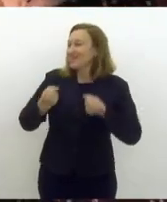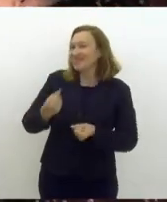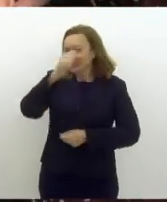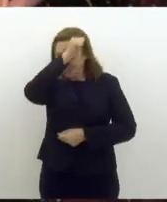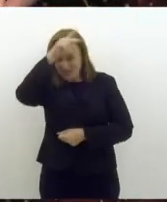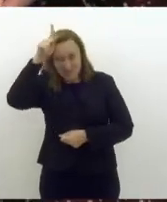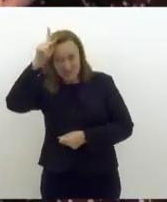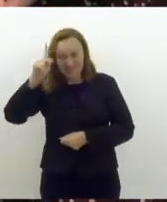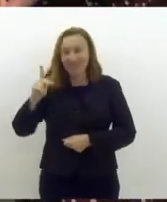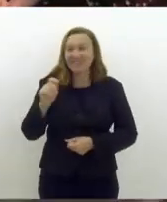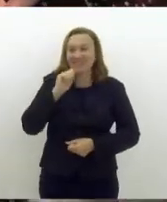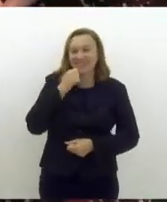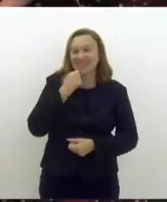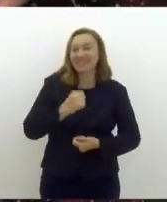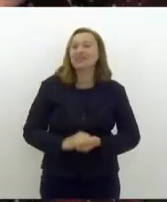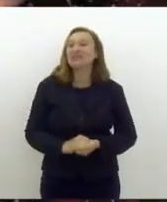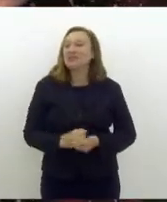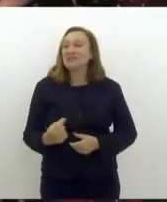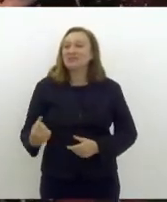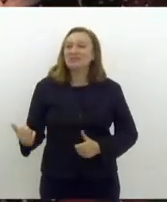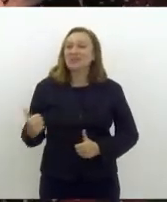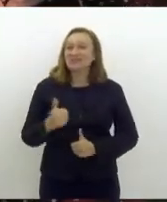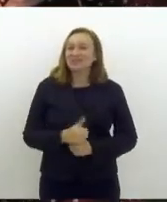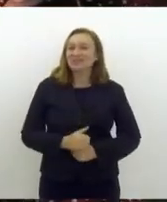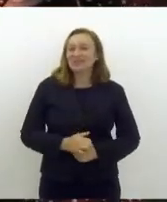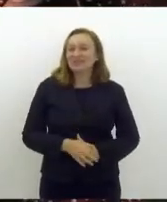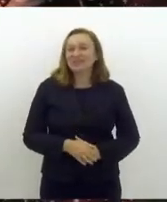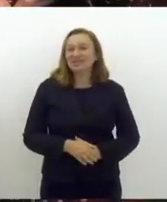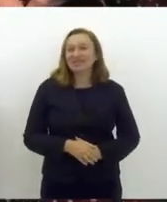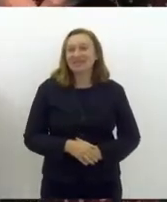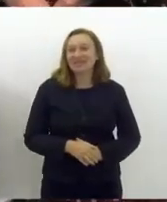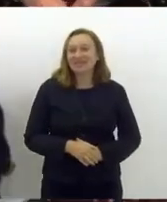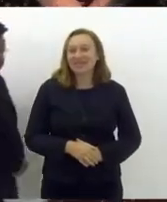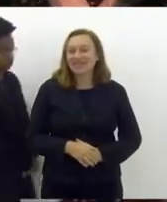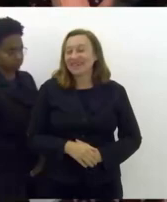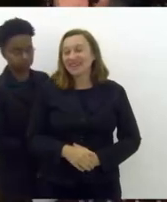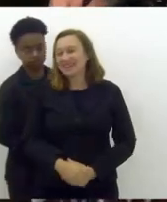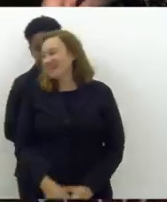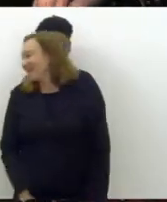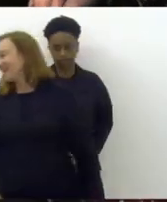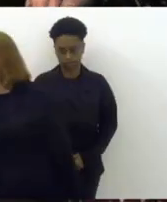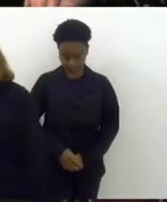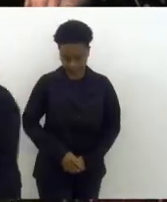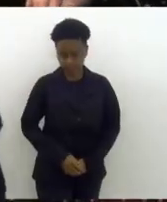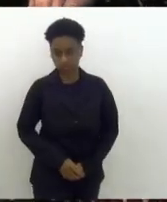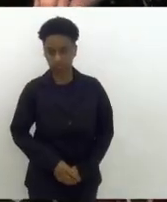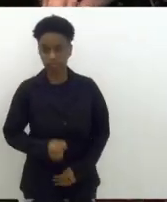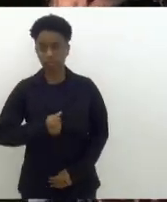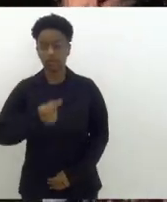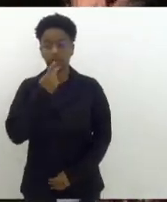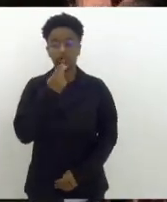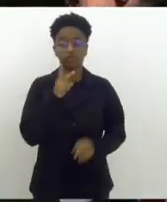microfone da Assembleia enfim tá ali ó tô citando vossa excelência pode